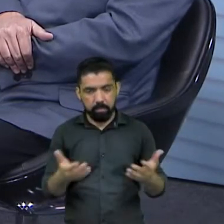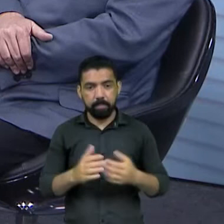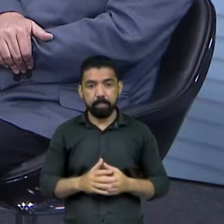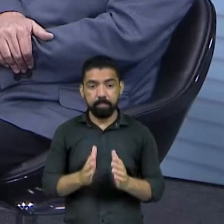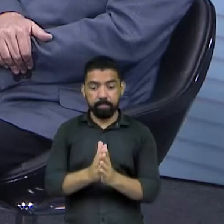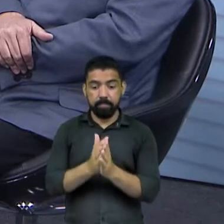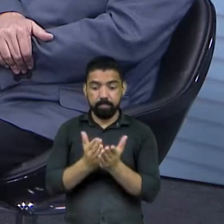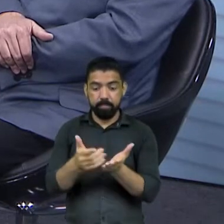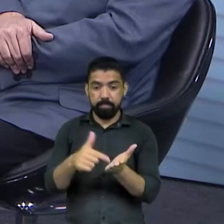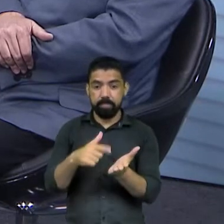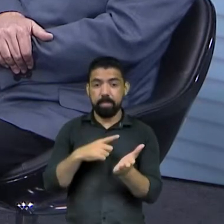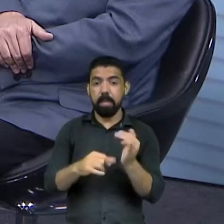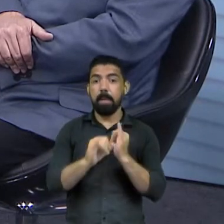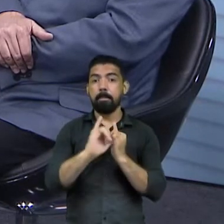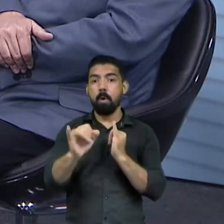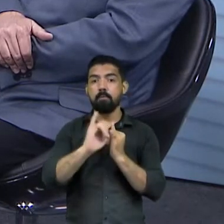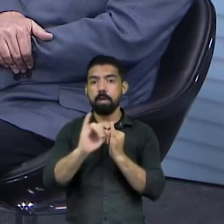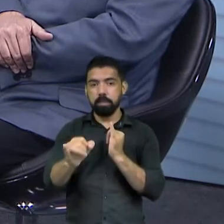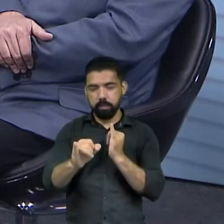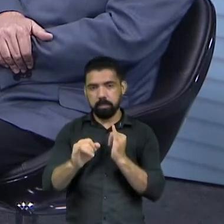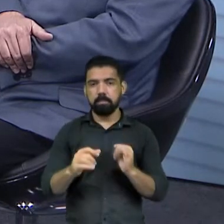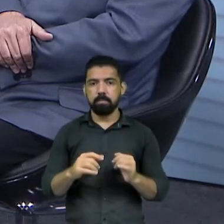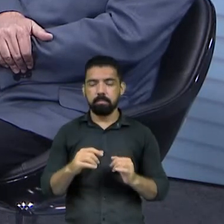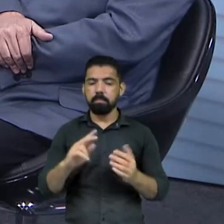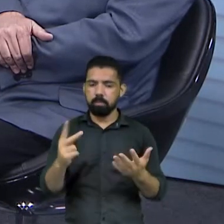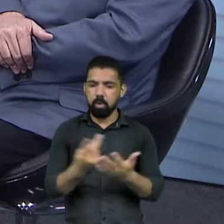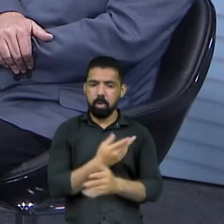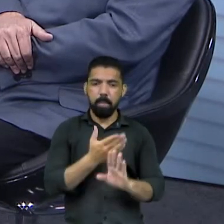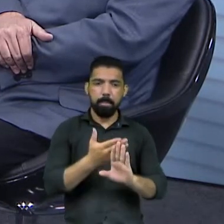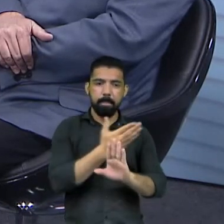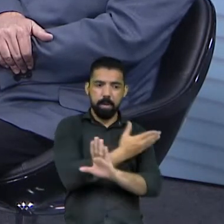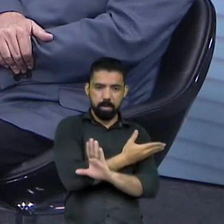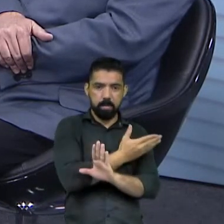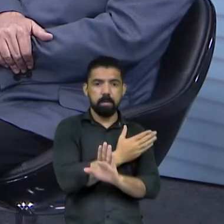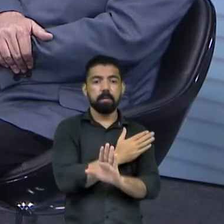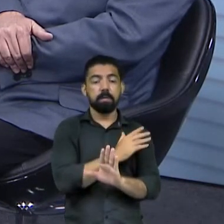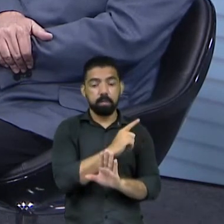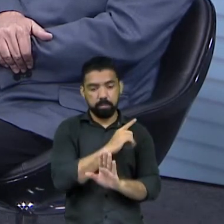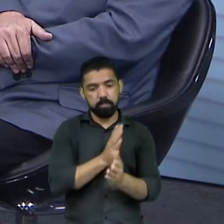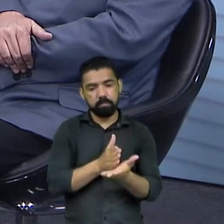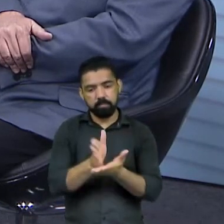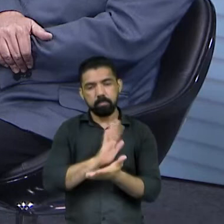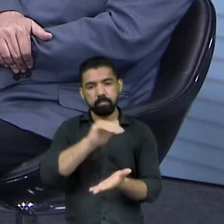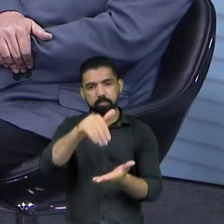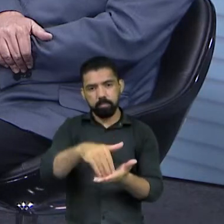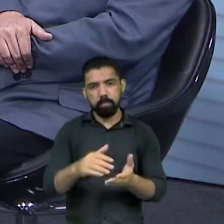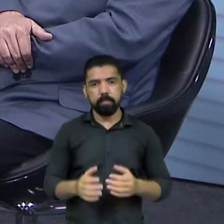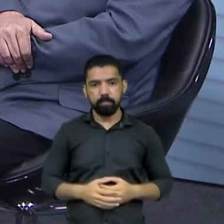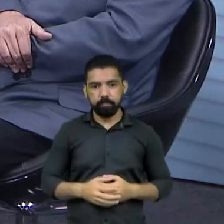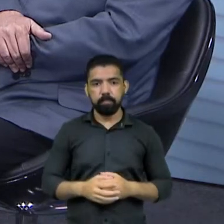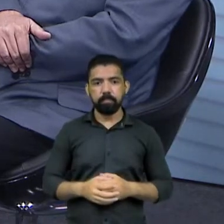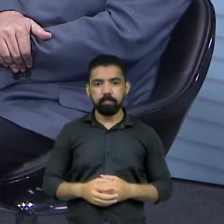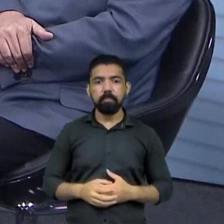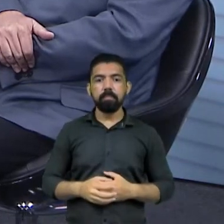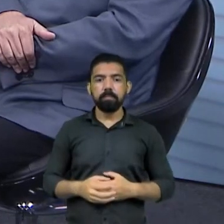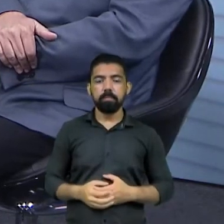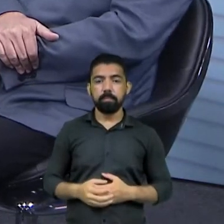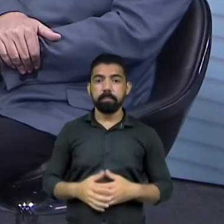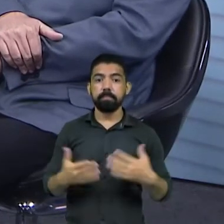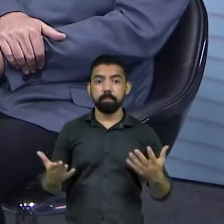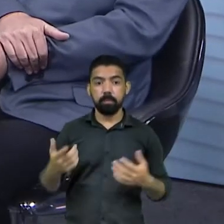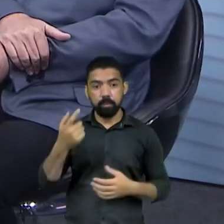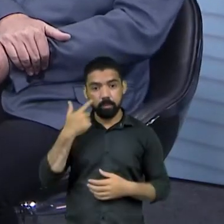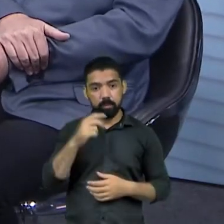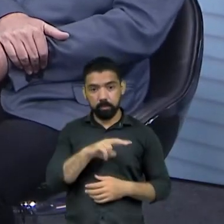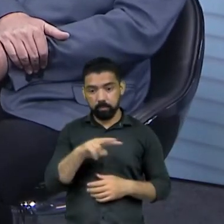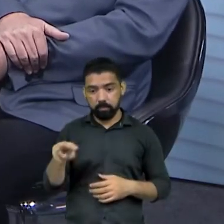cumpriram e se cumprirão e uma das profecias é que nós teremos o anticristo aqui na terra então tudo que nós vemos Hoje é a preparação para um governo Global